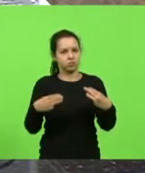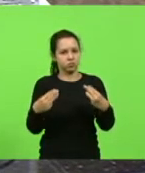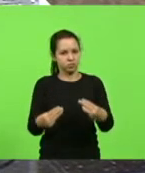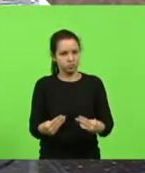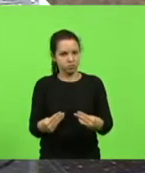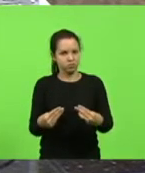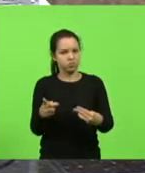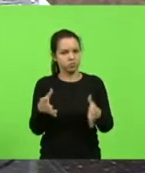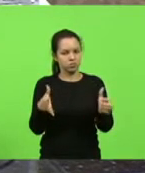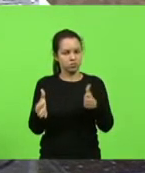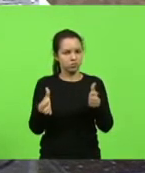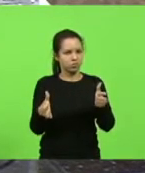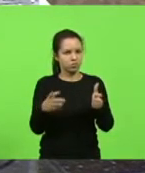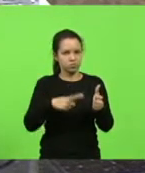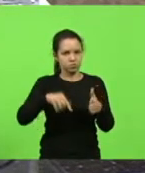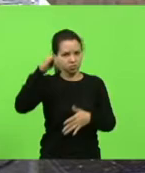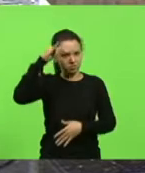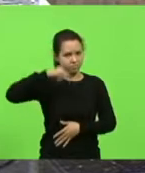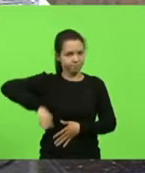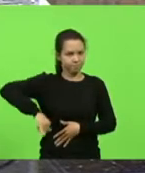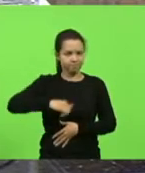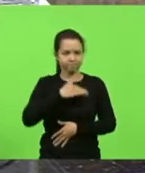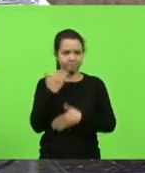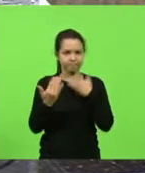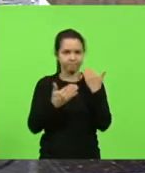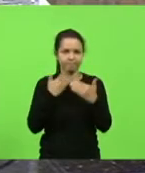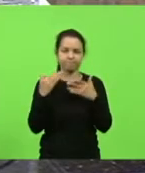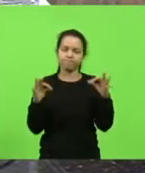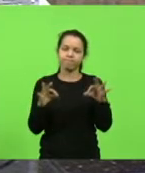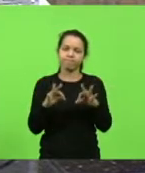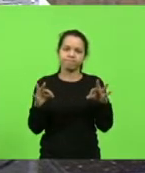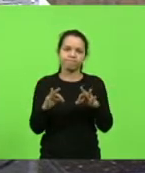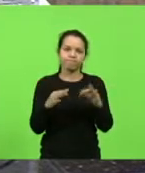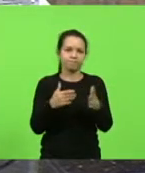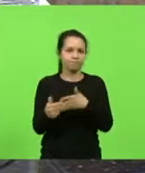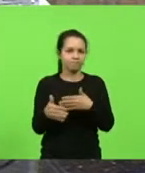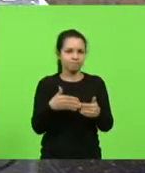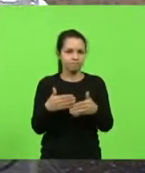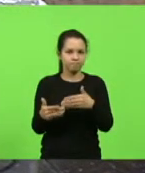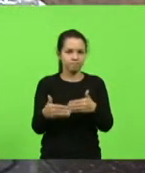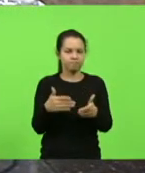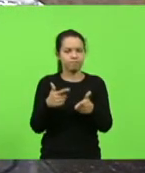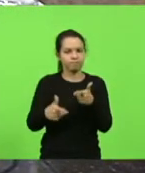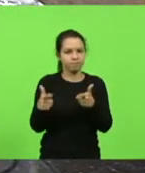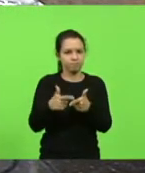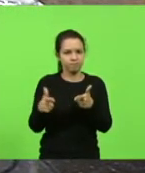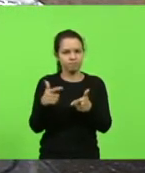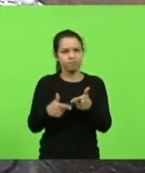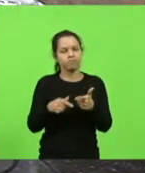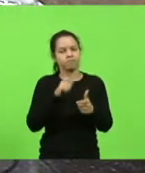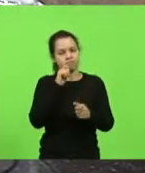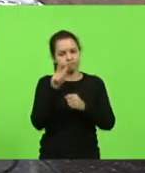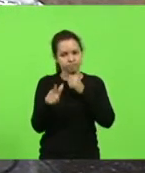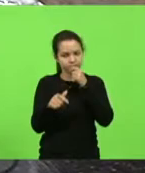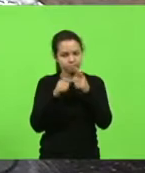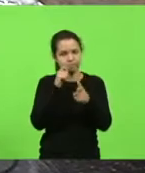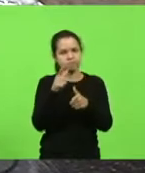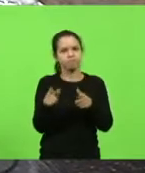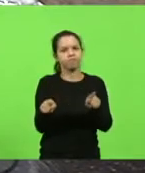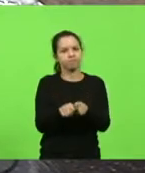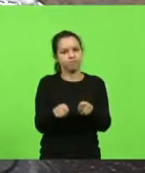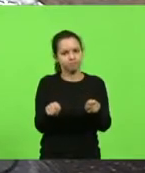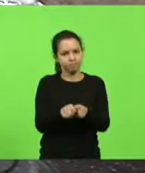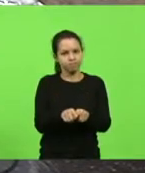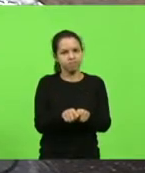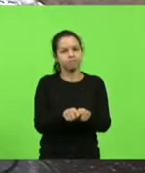momento. Ninguém ia evitar a morte de ninguém. Independente da situação. E iriam ser criticados também pela oposição, e